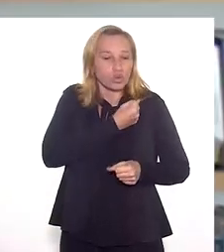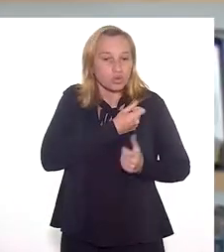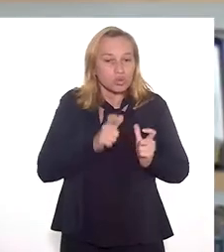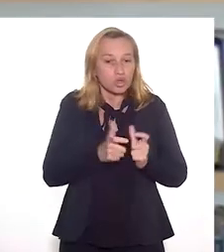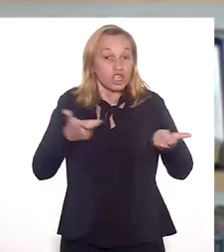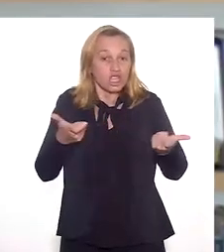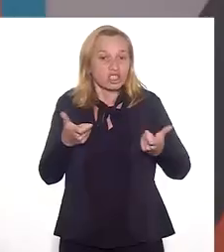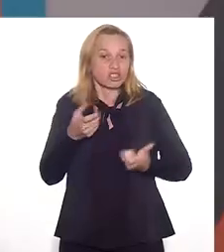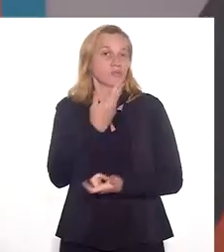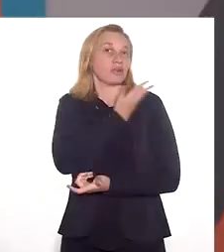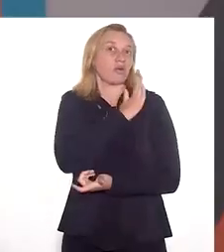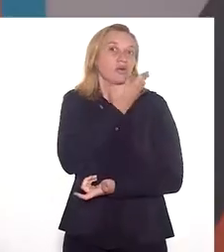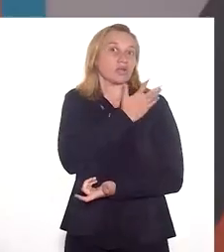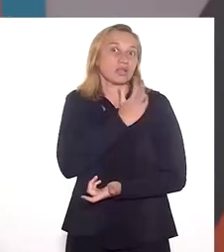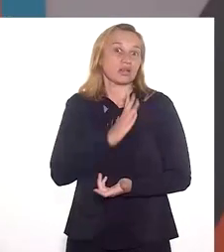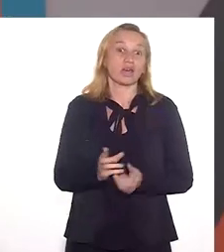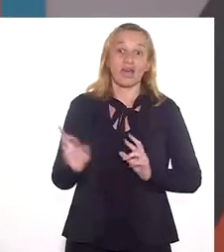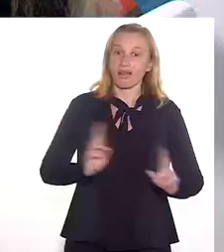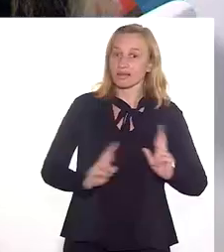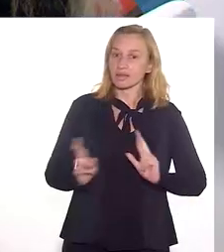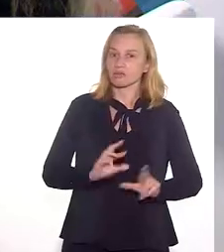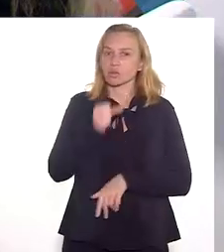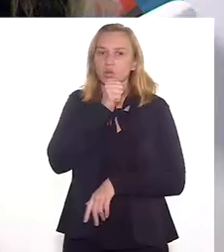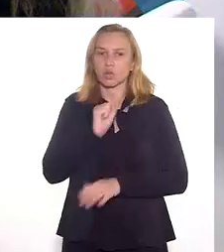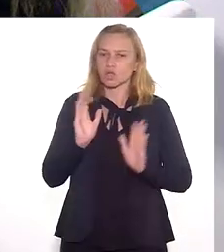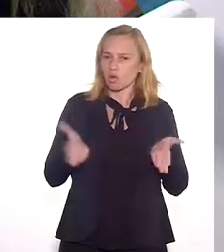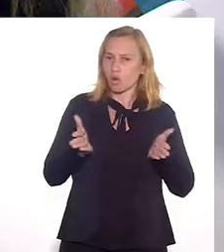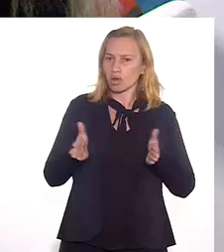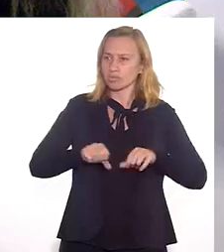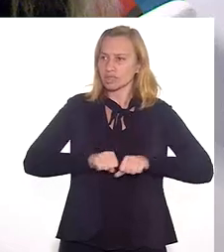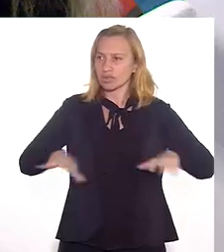preconceito em relação aos idosos agora durante a pandemia?